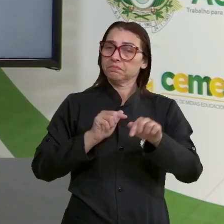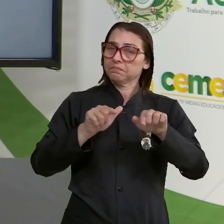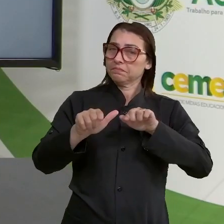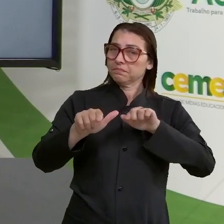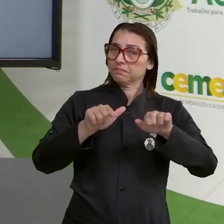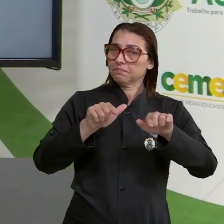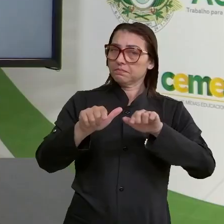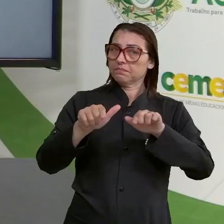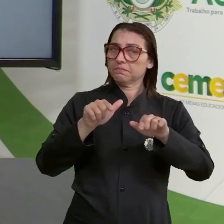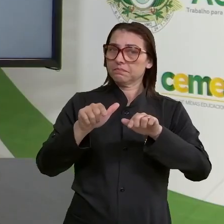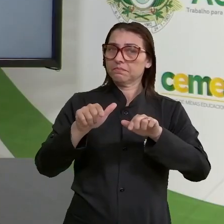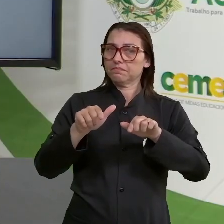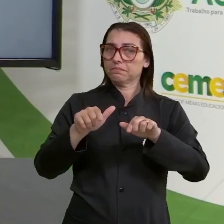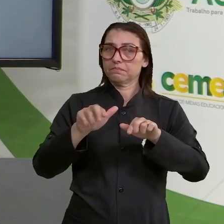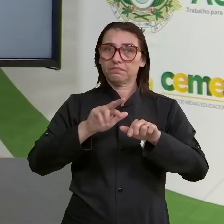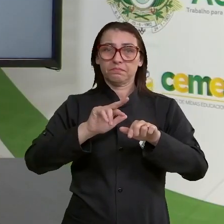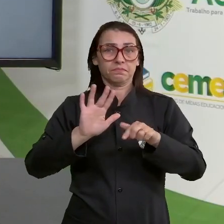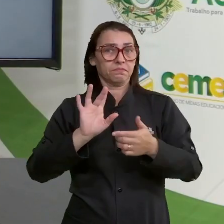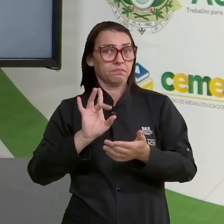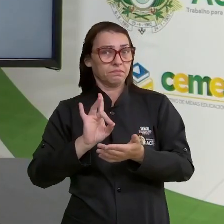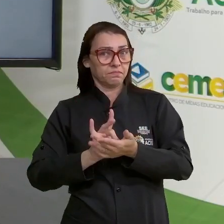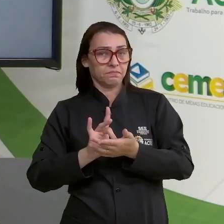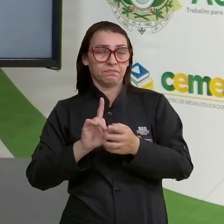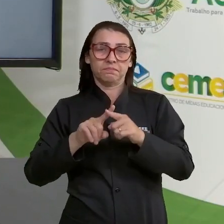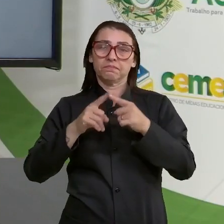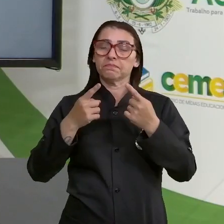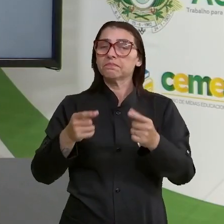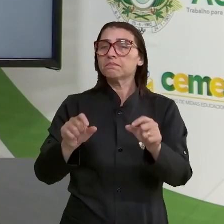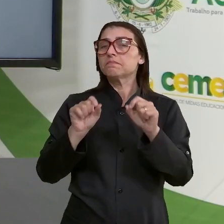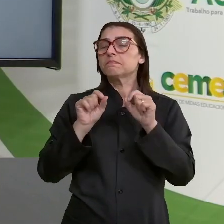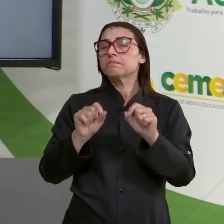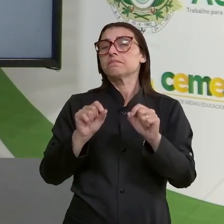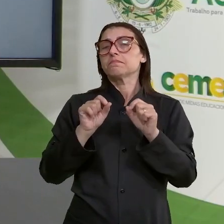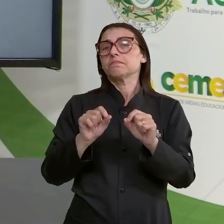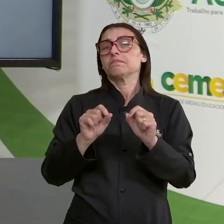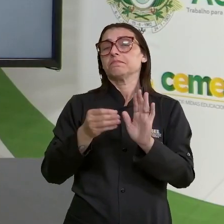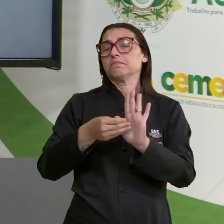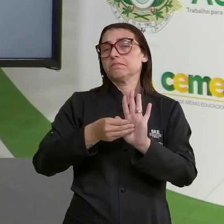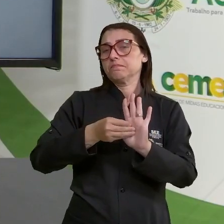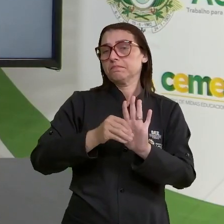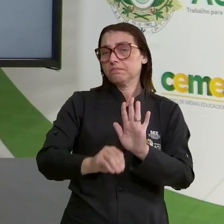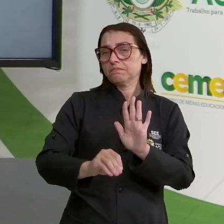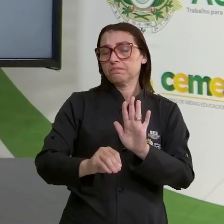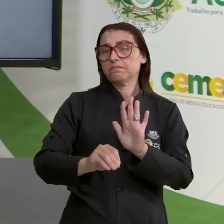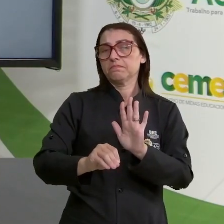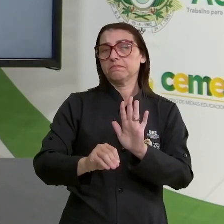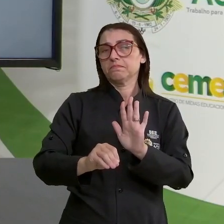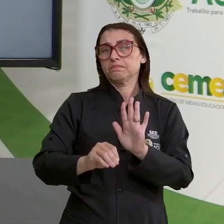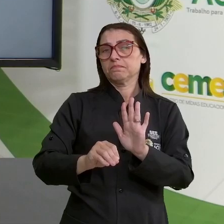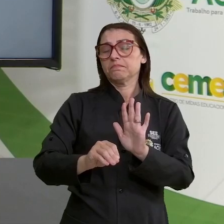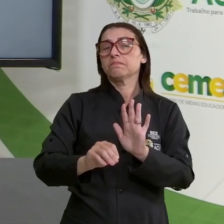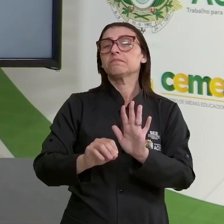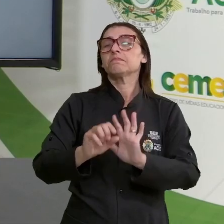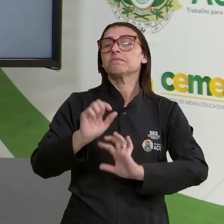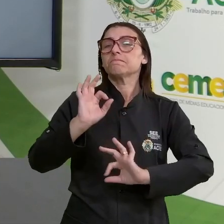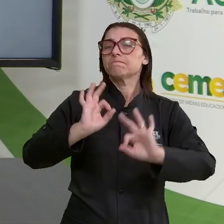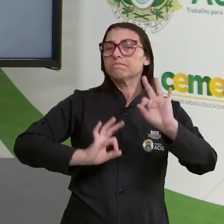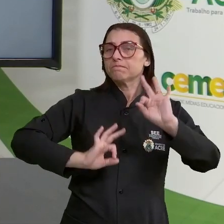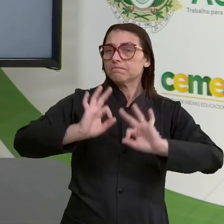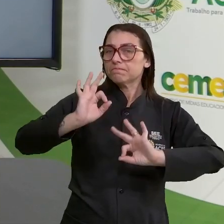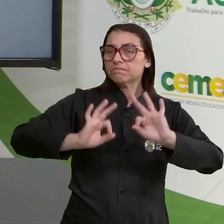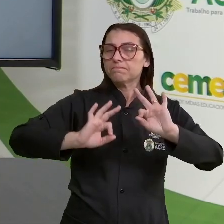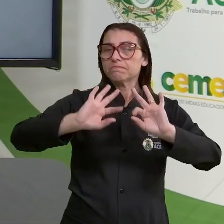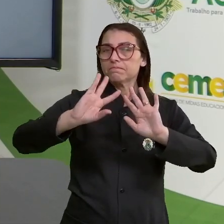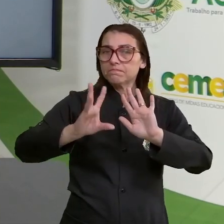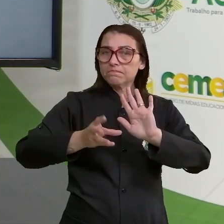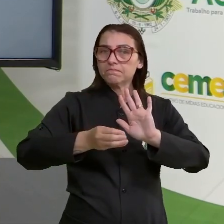trabalho e tal. Não estou dizendo que não seja verdade, mas essas mídias todas, elas são editadas e elas são